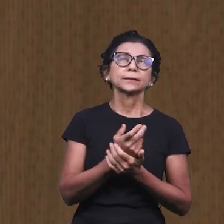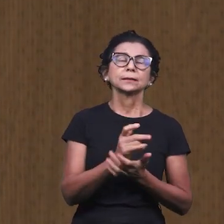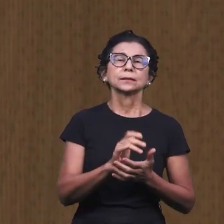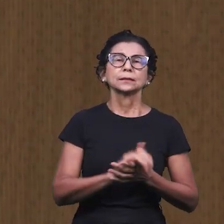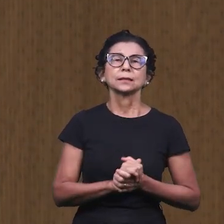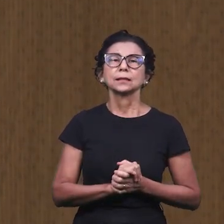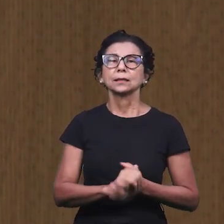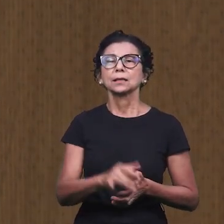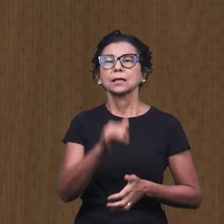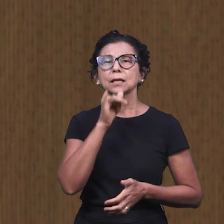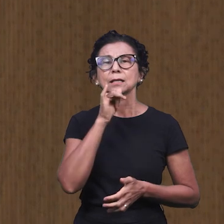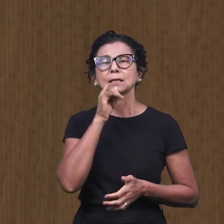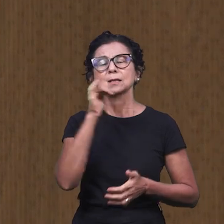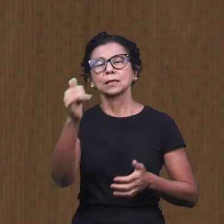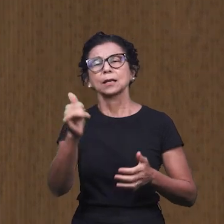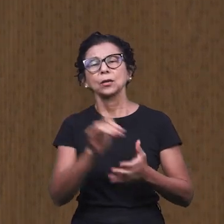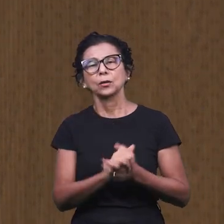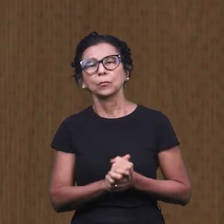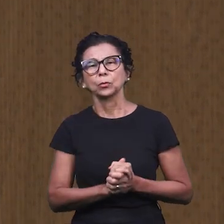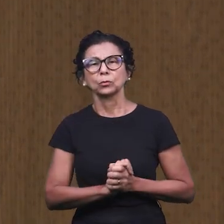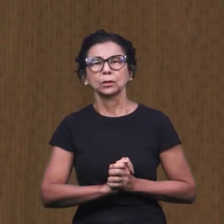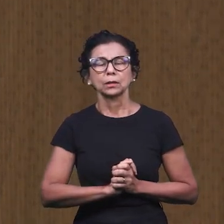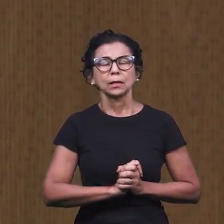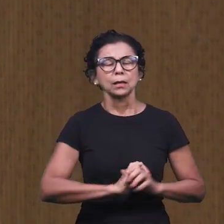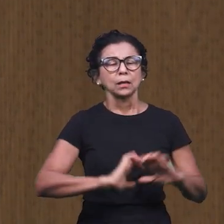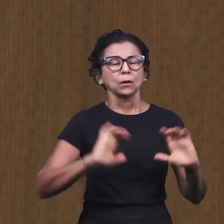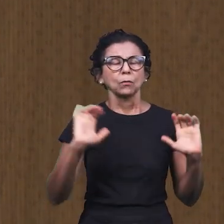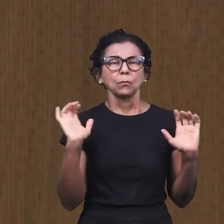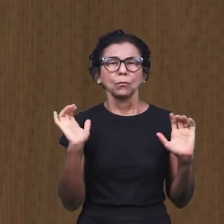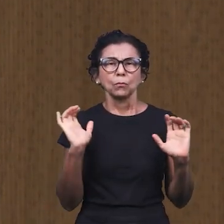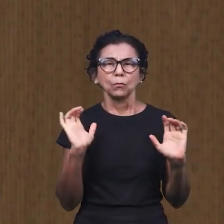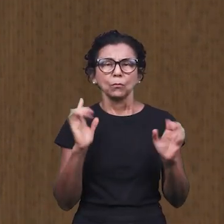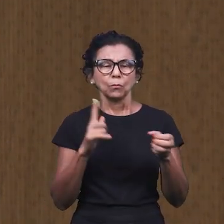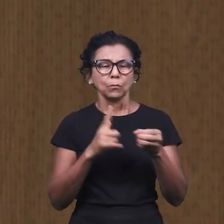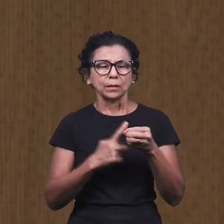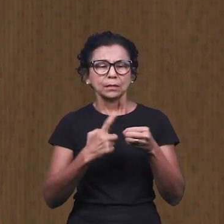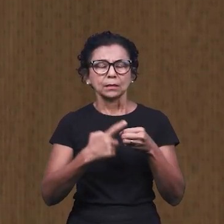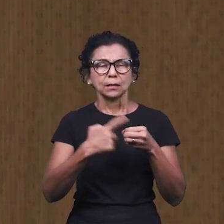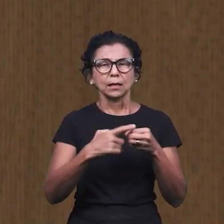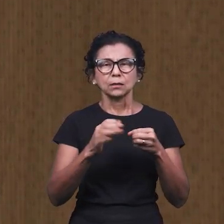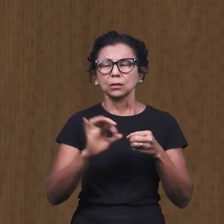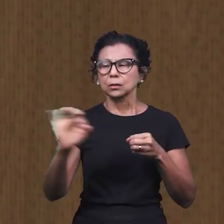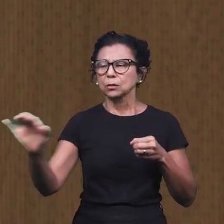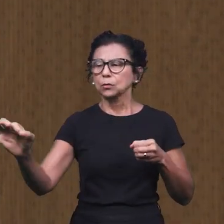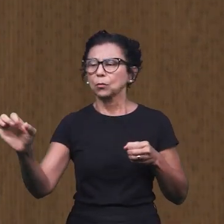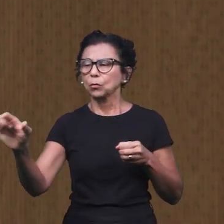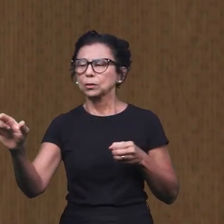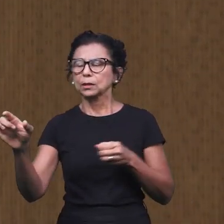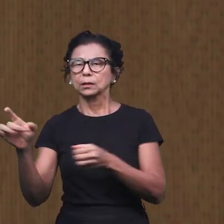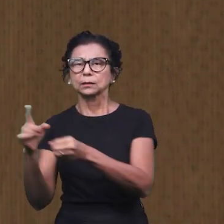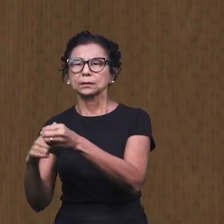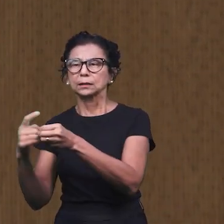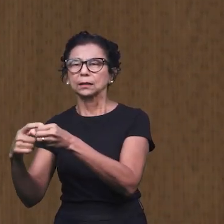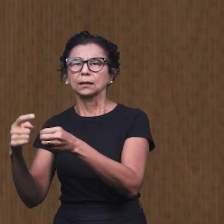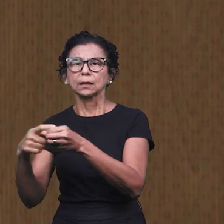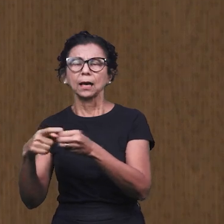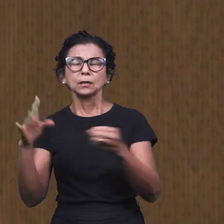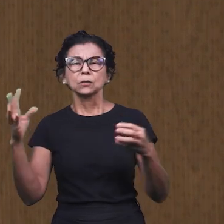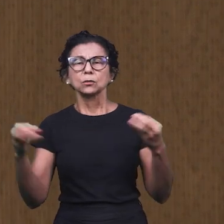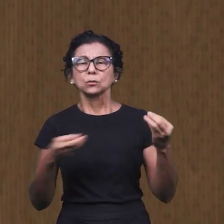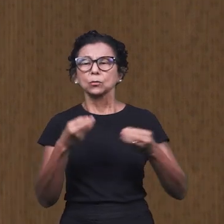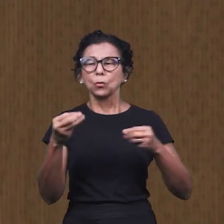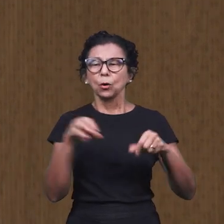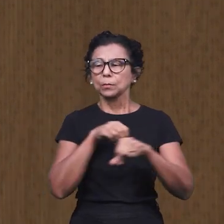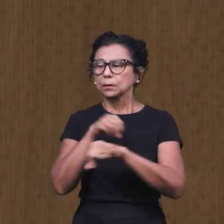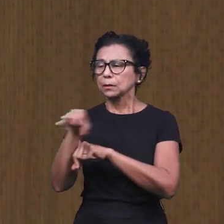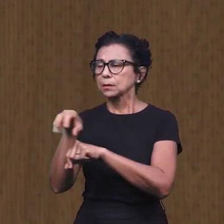ter manutenção, precisa ter um técnico, precisa ter um cercado, precisa ter segurança, precisa cuidar do vandalismo. Por isso que eu acho que é